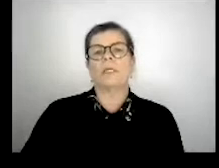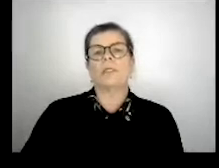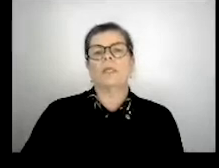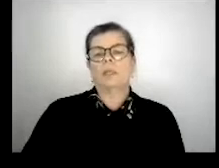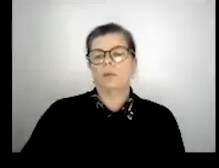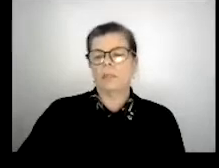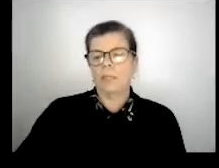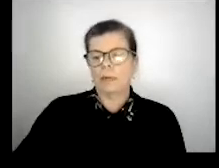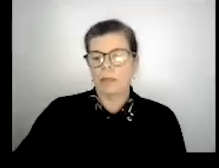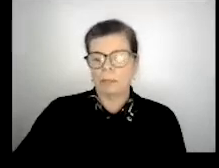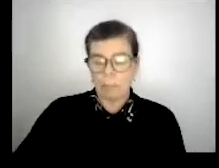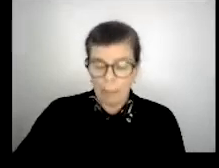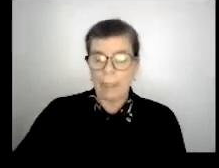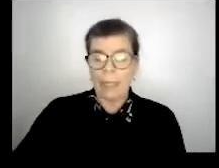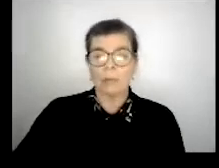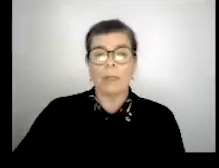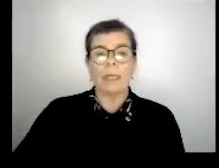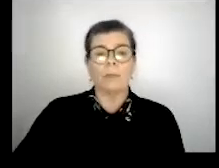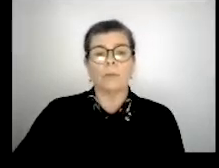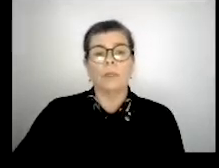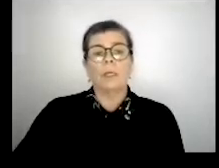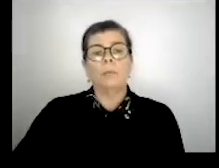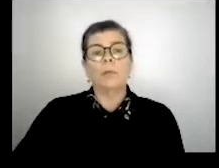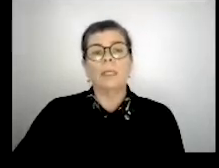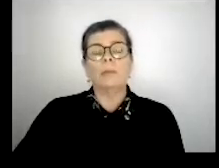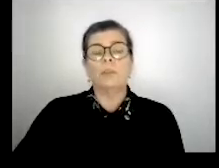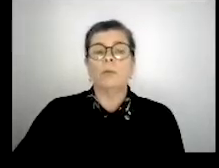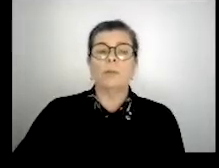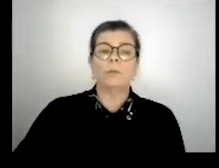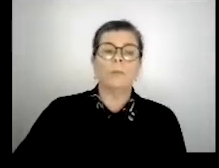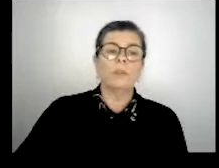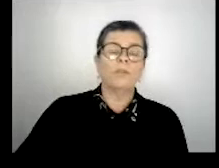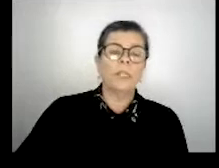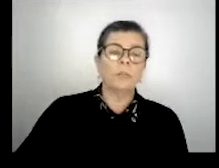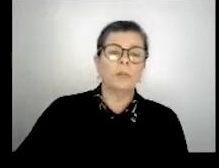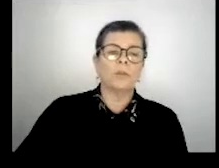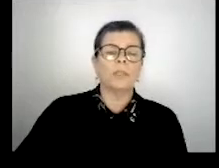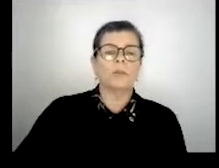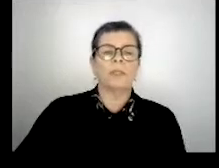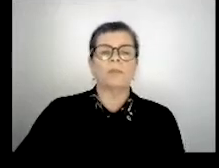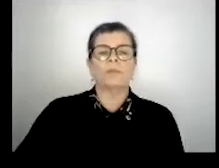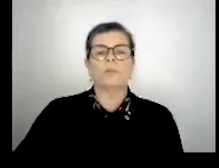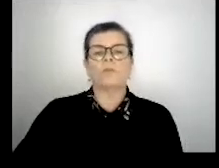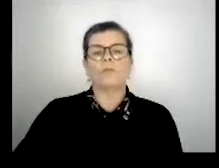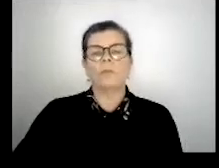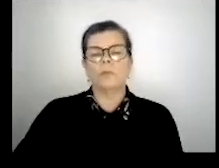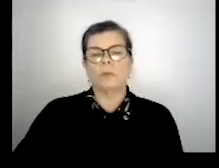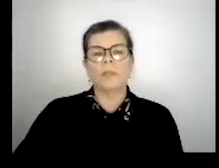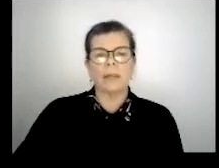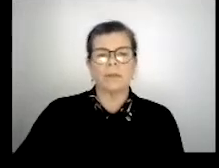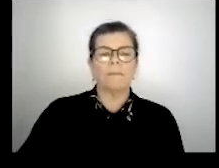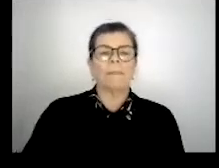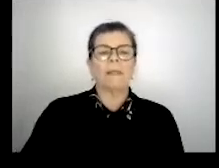ou seja, nós temos que estar preparados para isso. Portanto, de acordo com o número de vítimas, nós vamos ter alteração dos nossos